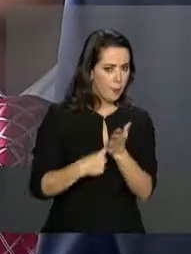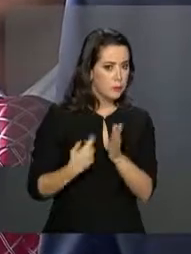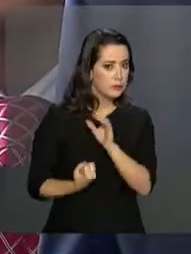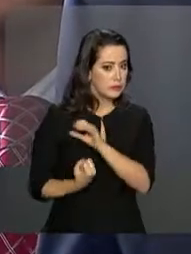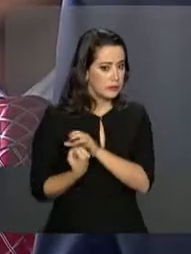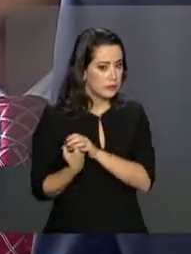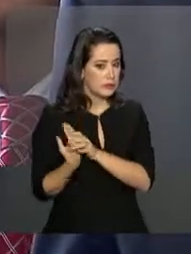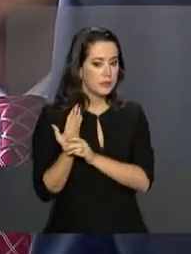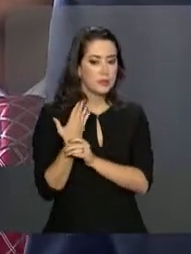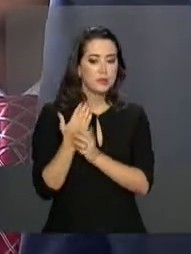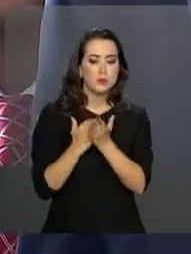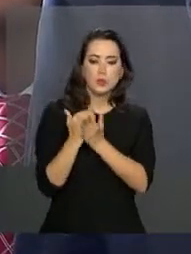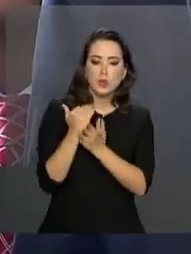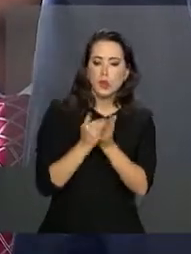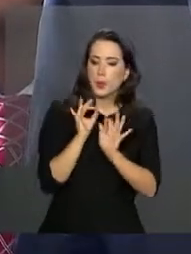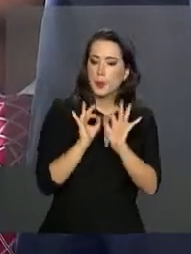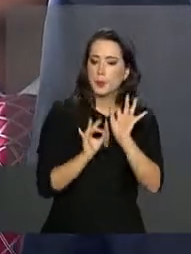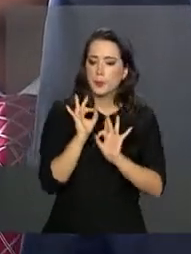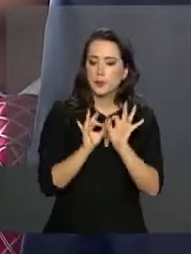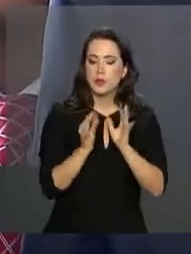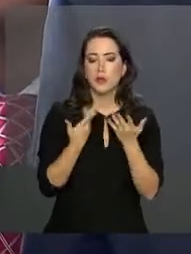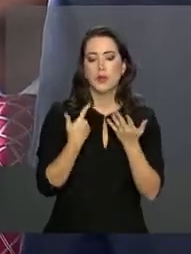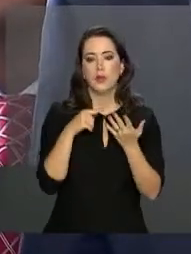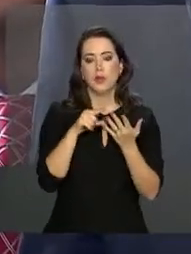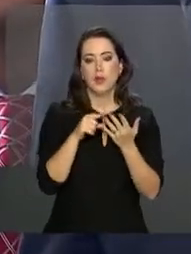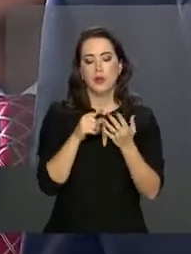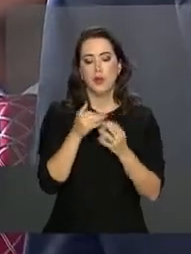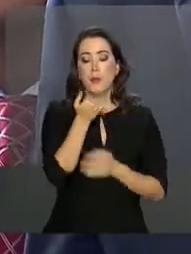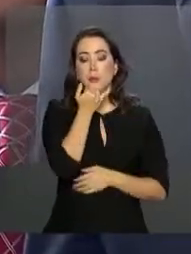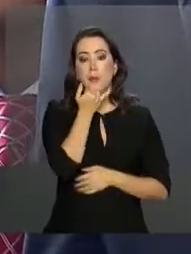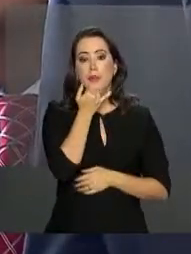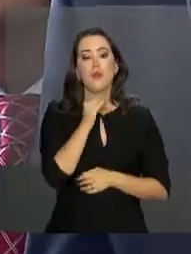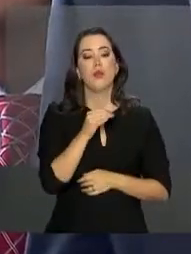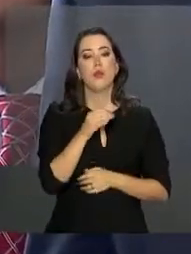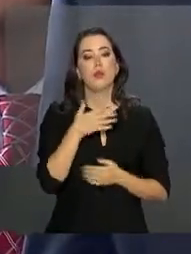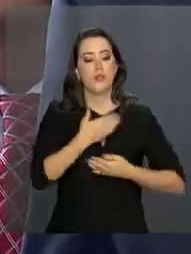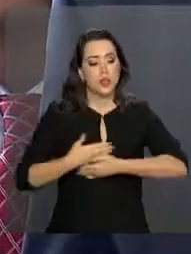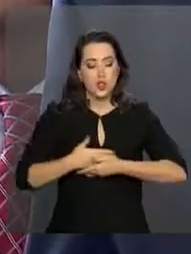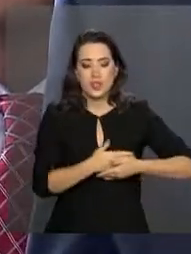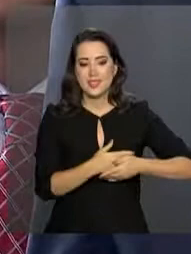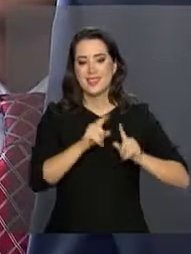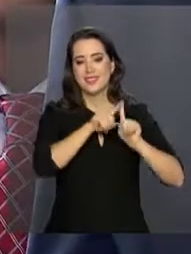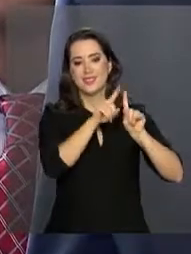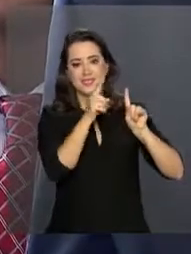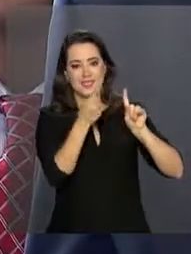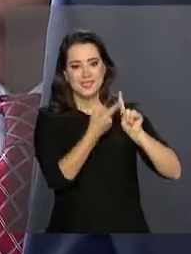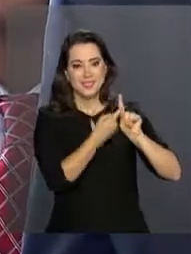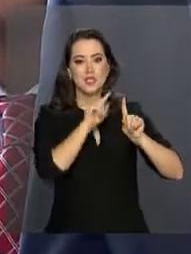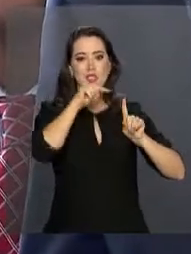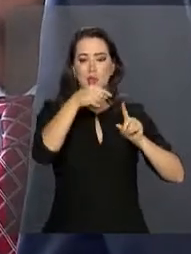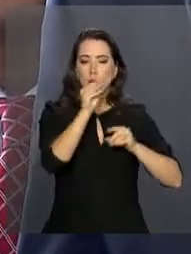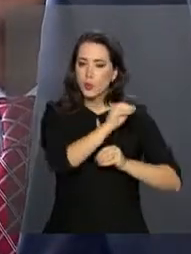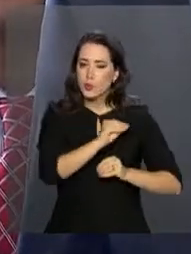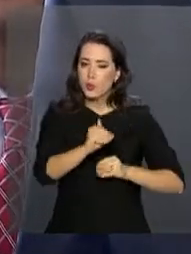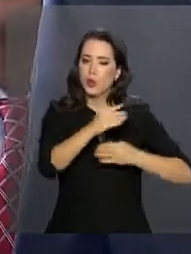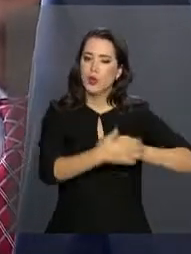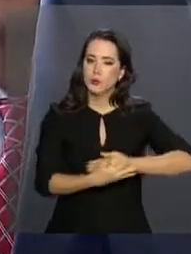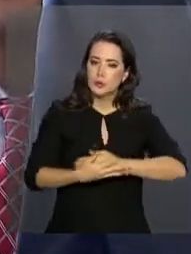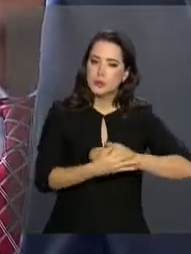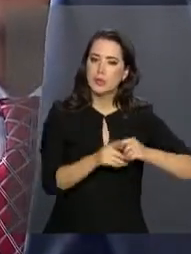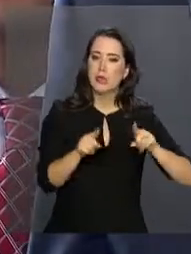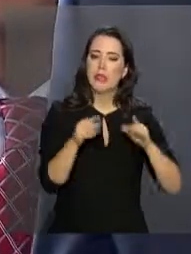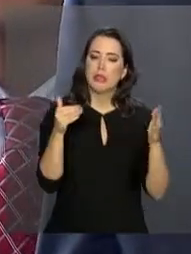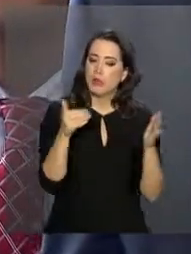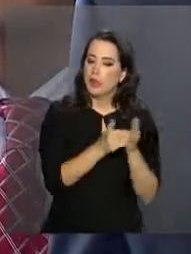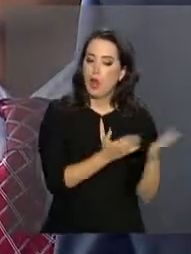concepção pré natal que é importantíssima a primeira infância a questão dos prematuros depois a gente vem até os adolescentes